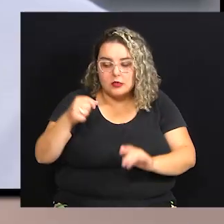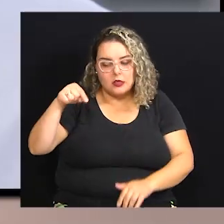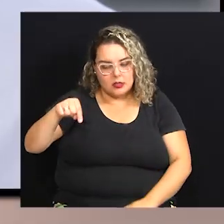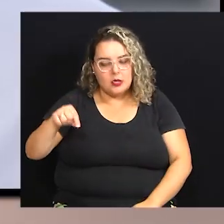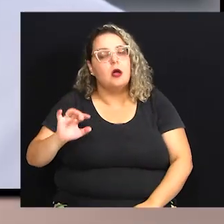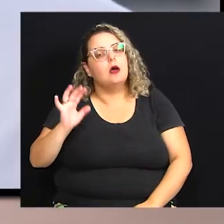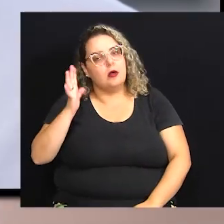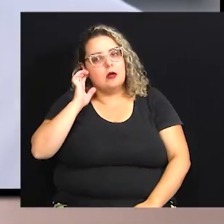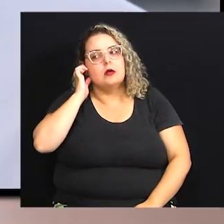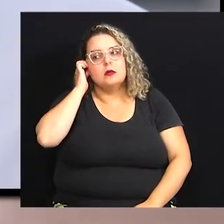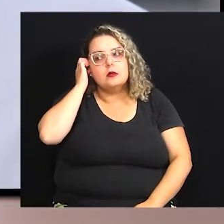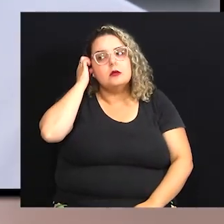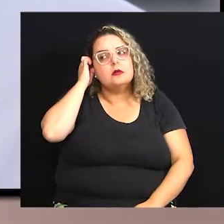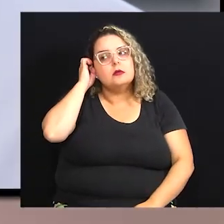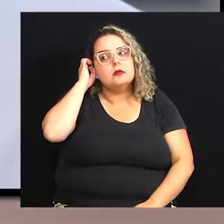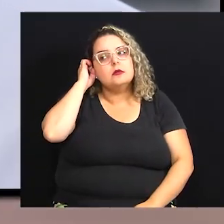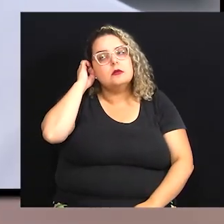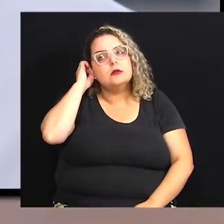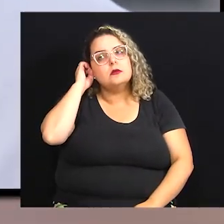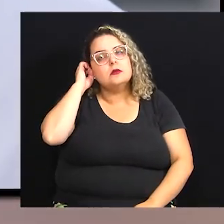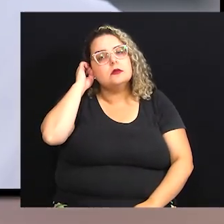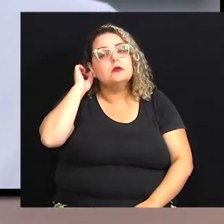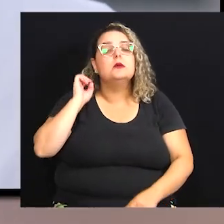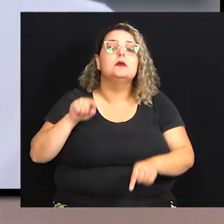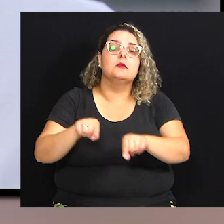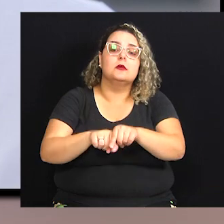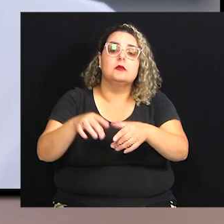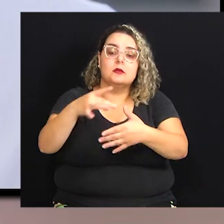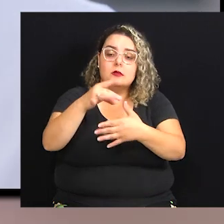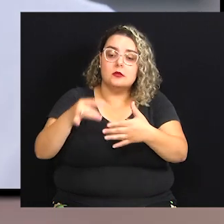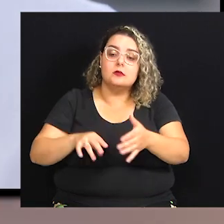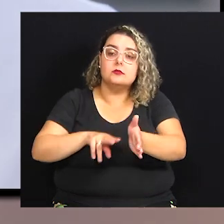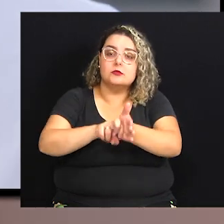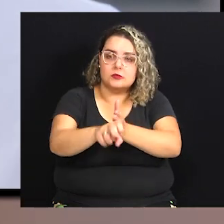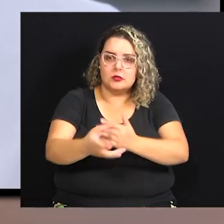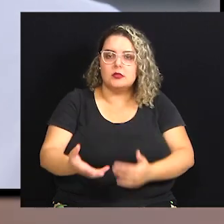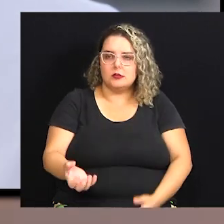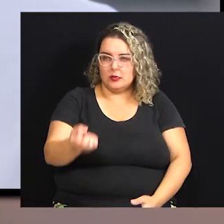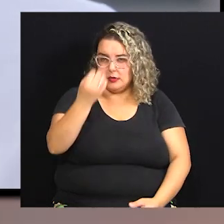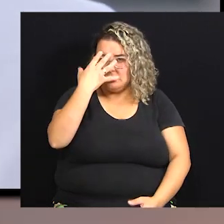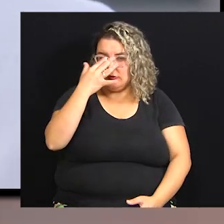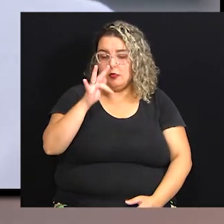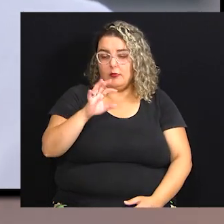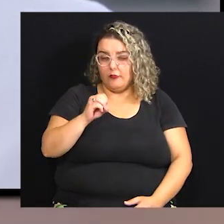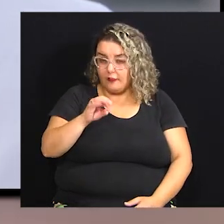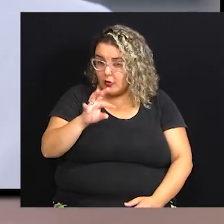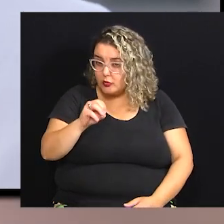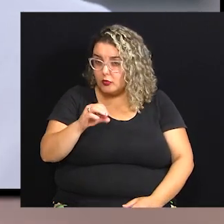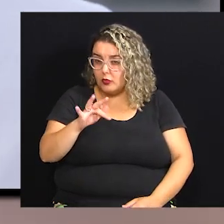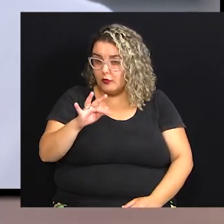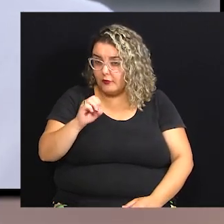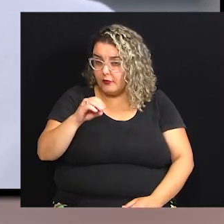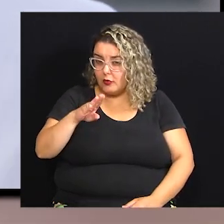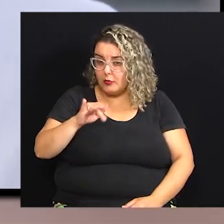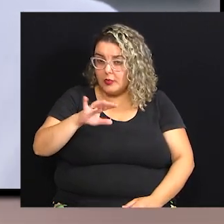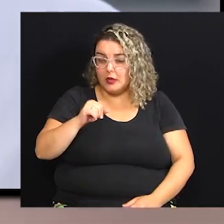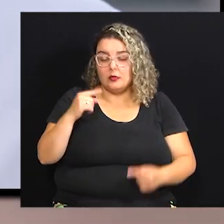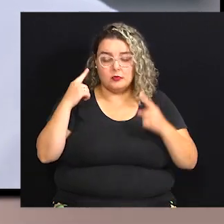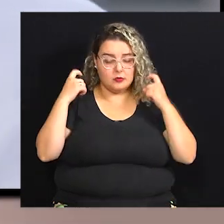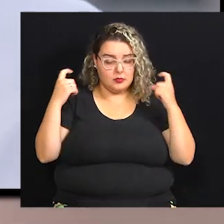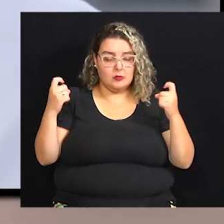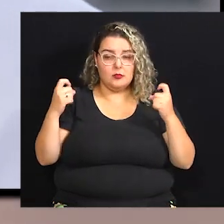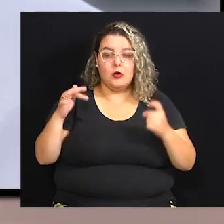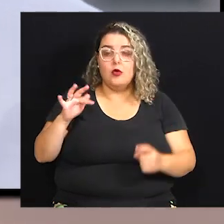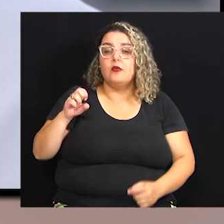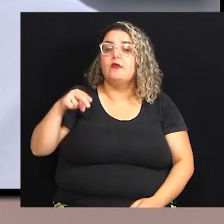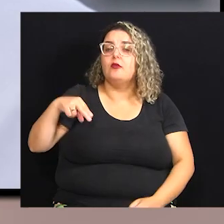marcado, na enxaqueca isso acontece. Inclusive está dentro dos critérios diagnósticos, tanto a luz incomodar, que a gente chama de fotofobia, ou do